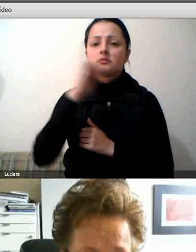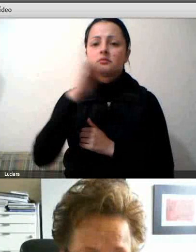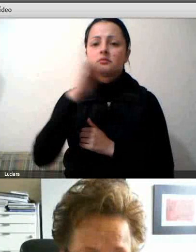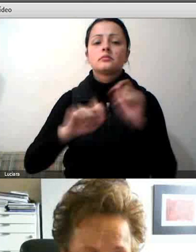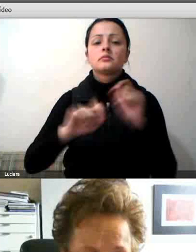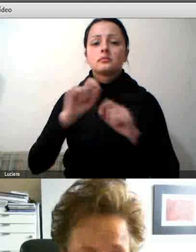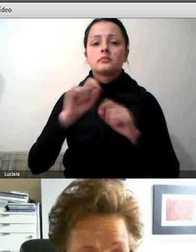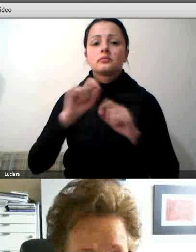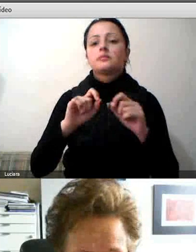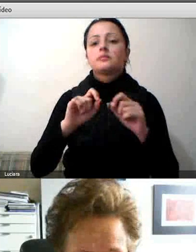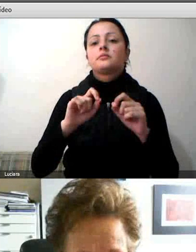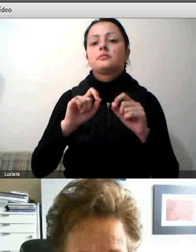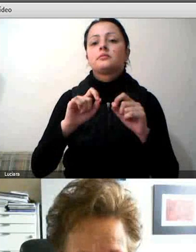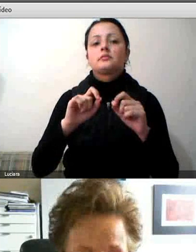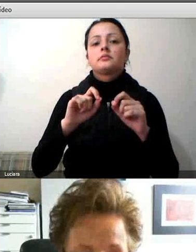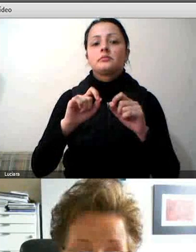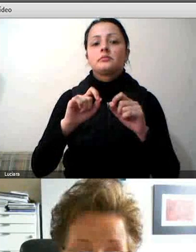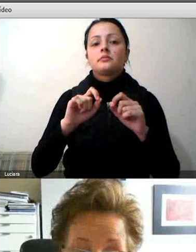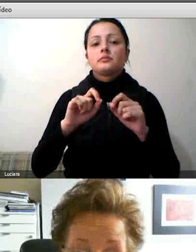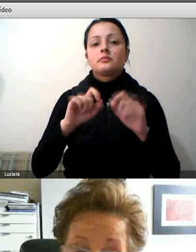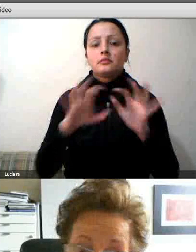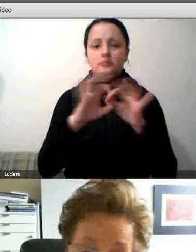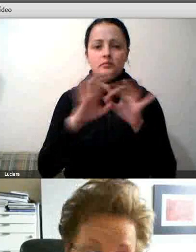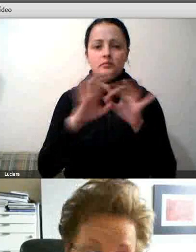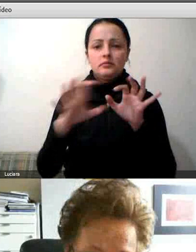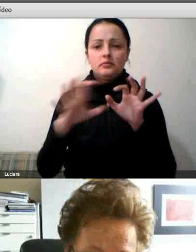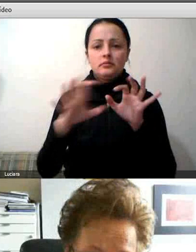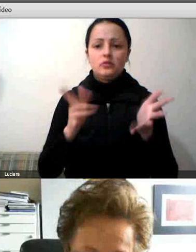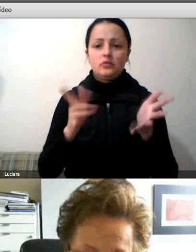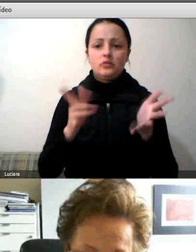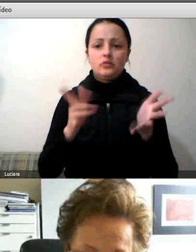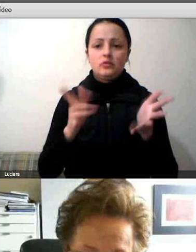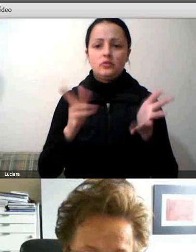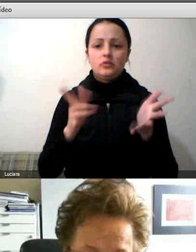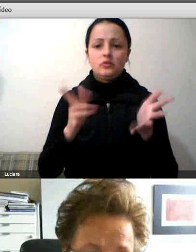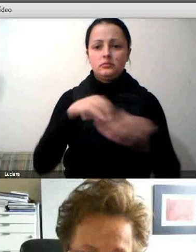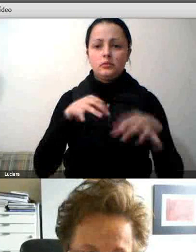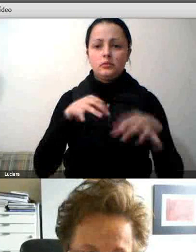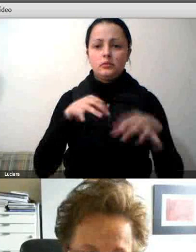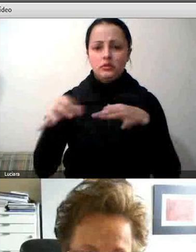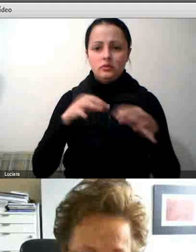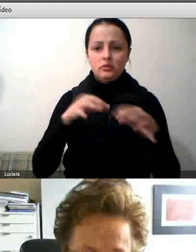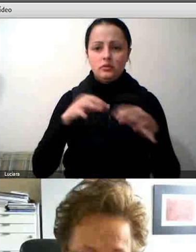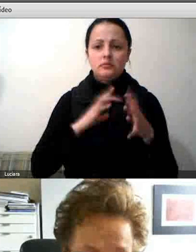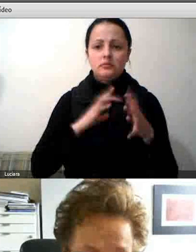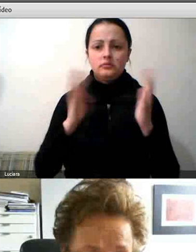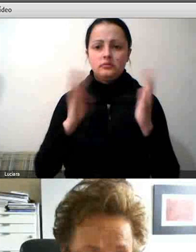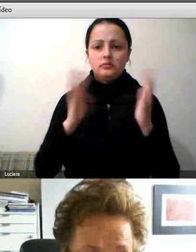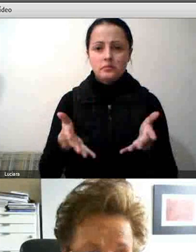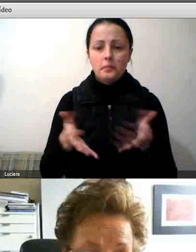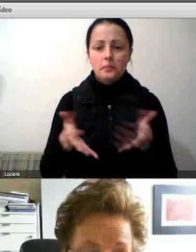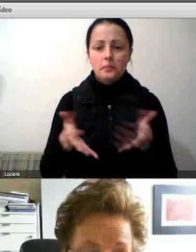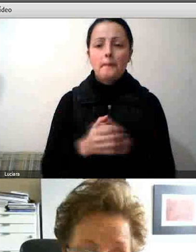experiências, NTEs e NTMs. Isso nós já temos para o projeto UCA, são todas publicadas na